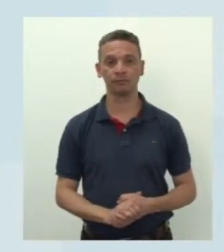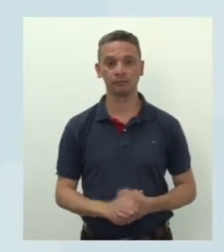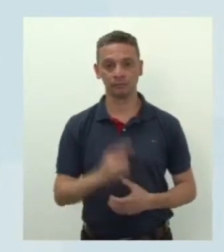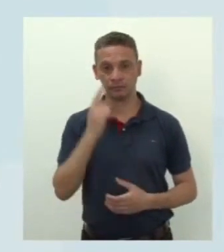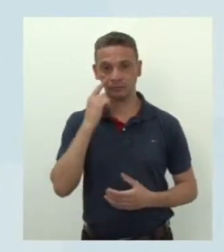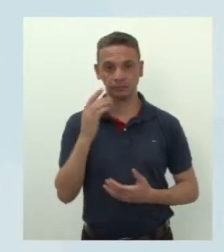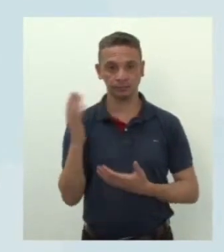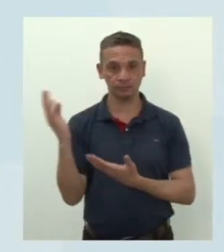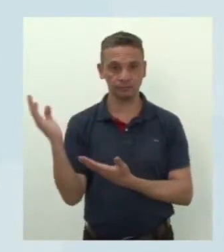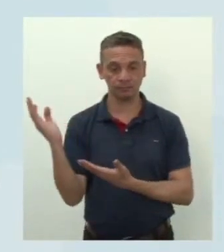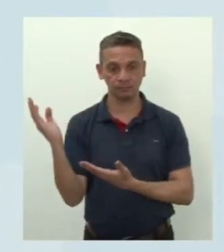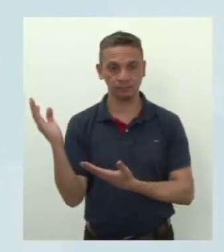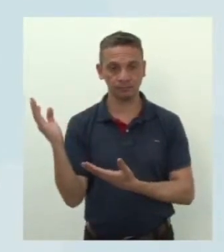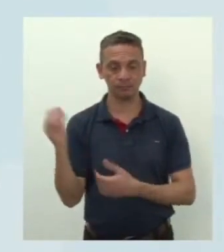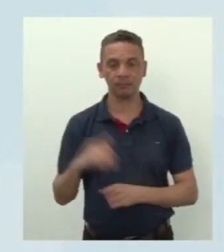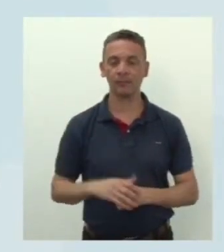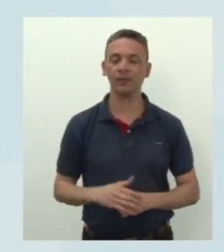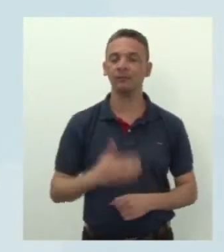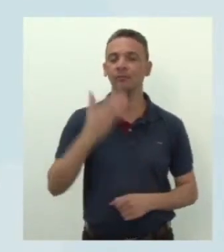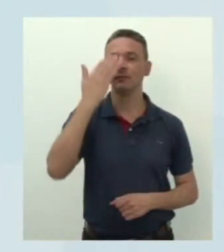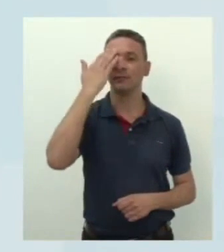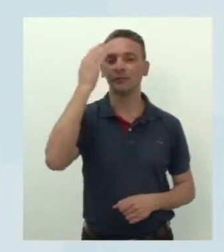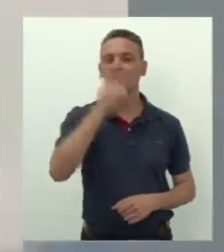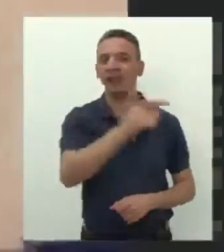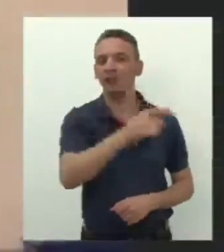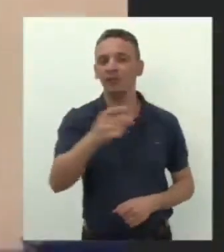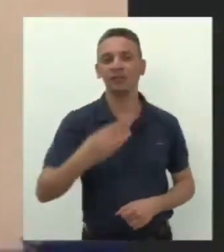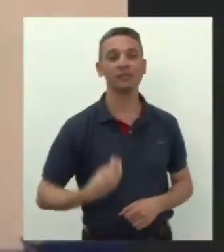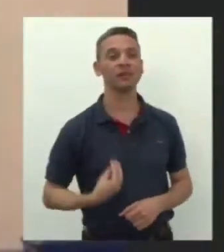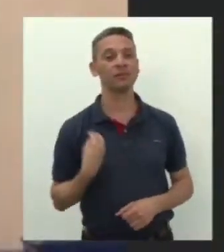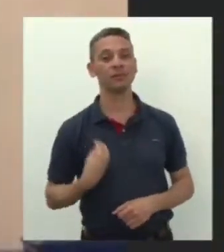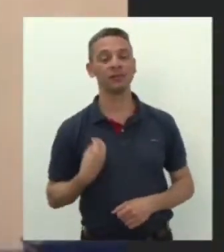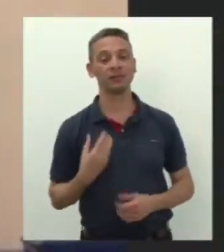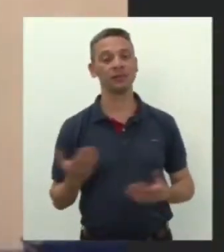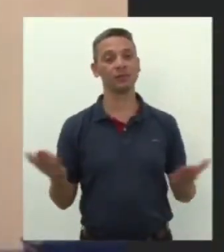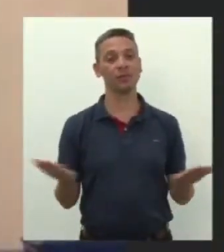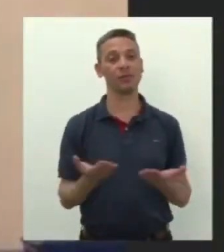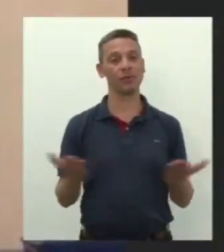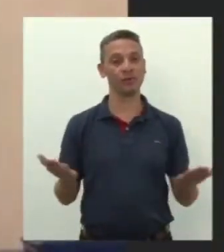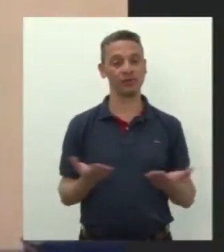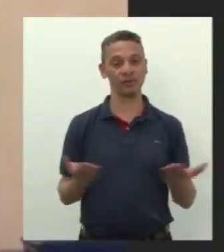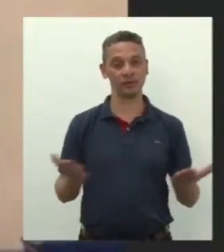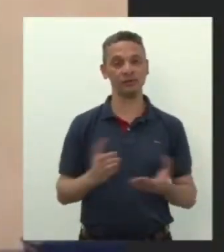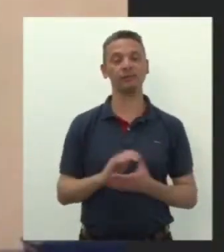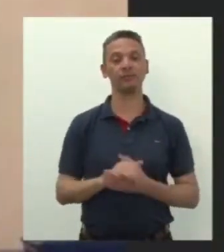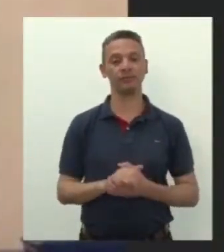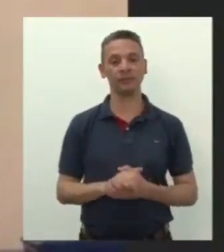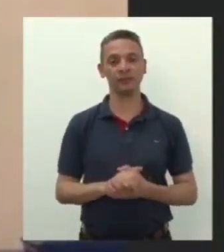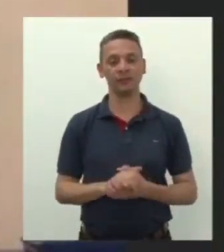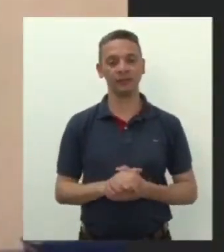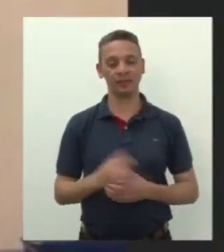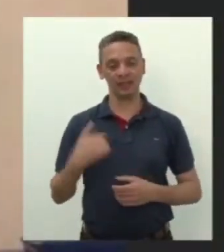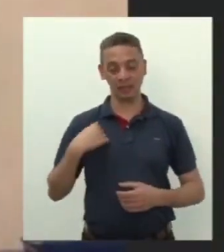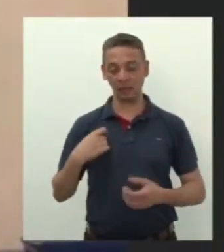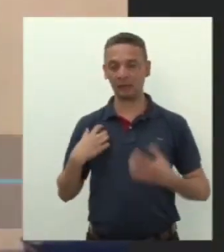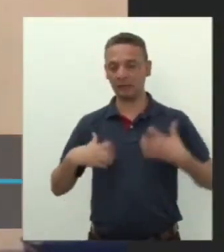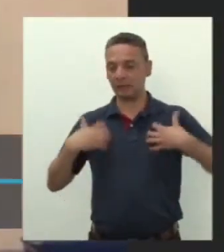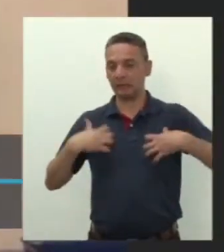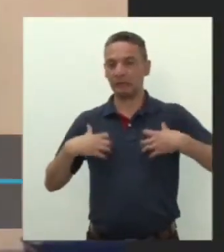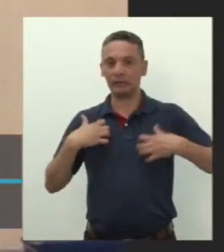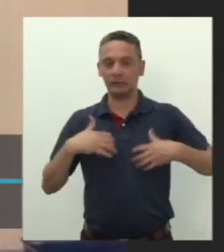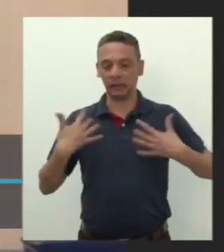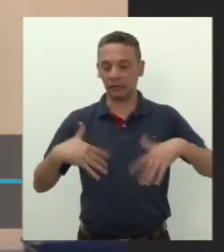Queria então agradecer a todos pela participação, né, Lourdes? Eu fiquei um pouco nervosa,